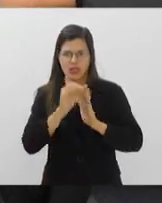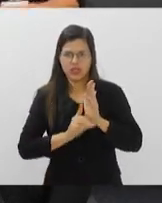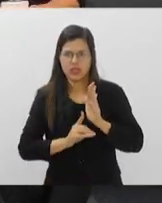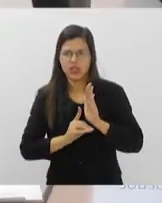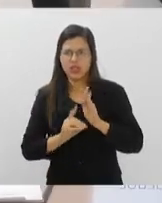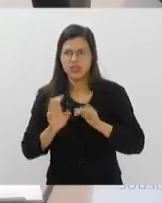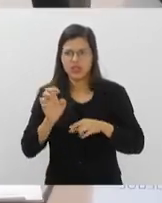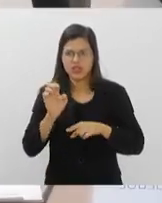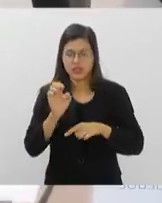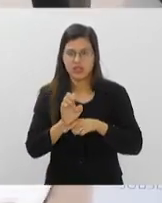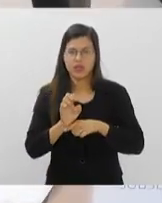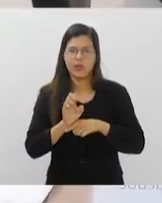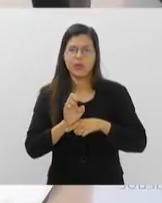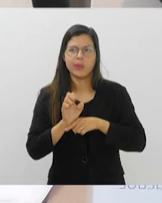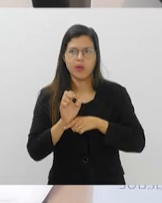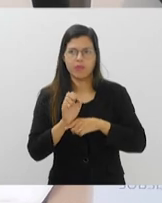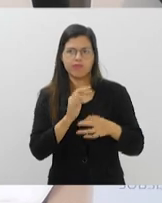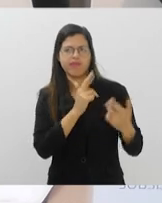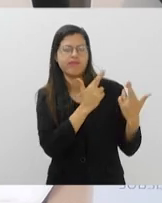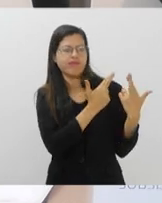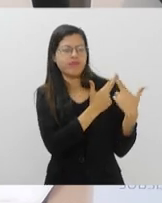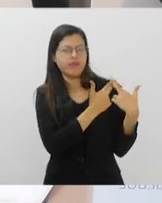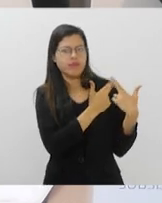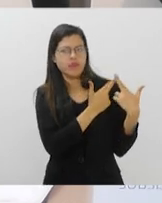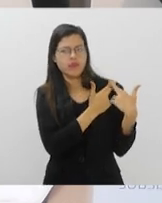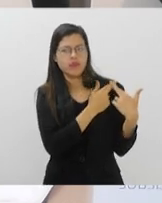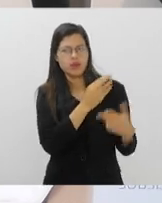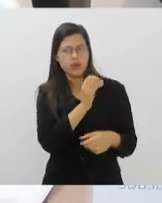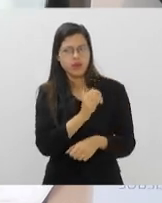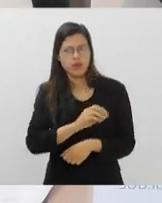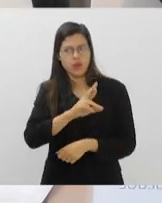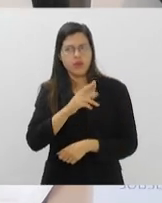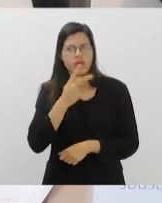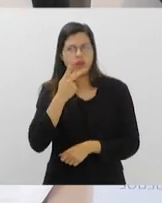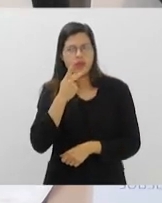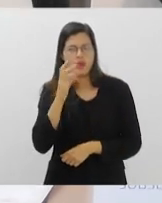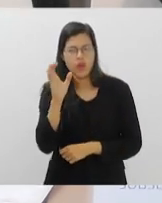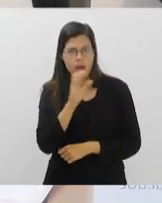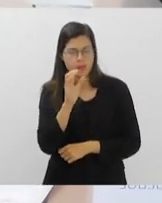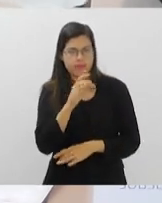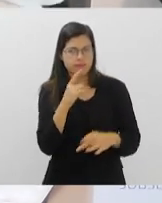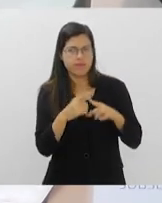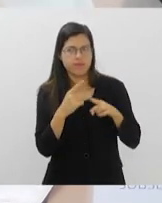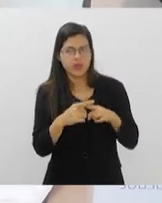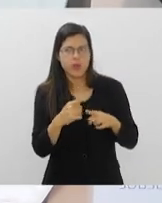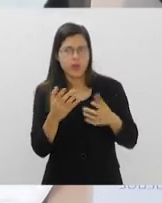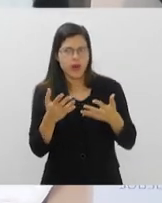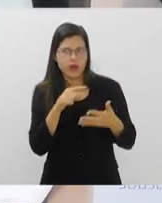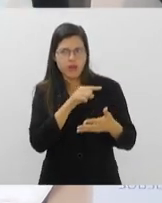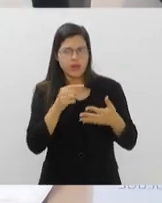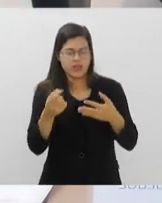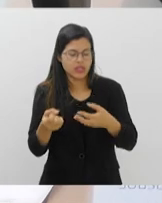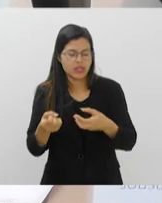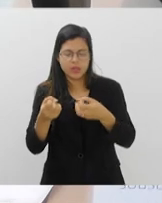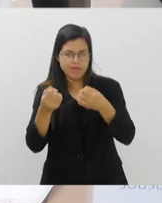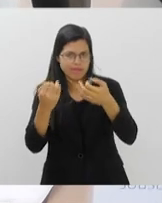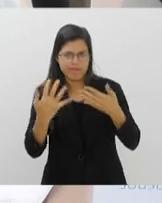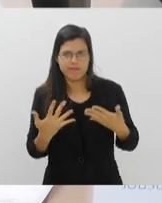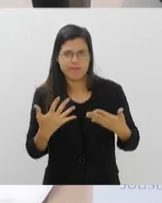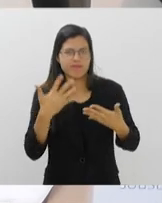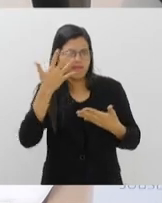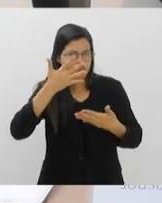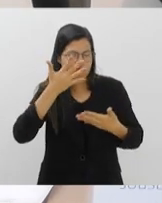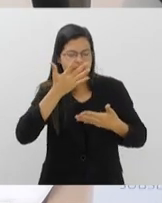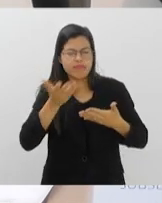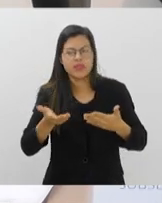Tem um um grande uma grande responsabilidade o doutor tô falando rápido que eu quero ouvir vocês e vocês mas eu tenho que pincelar algumas coisas porque